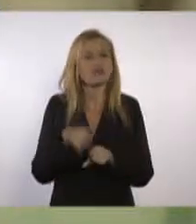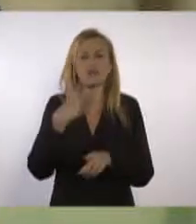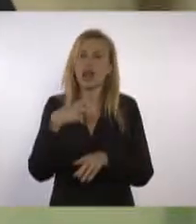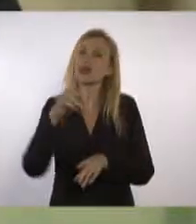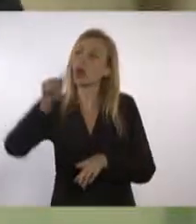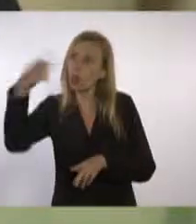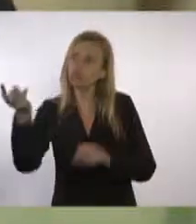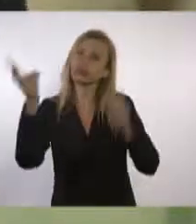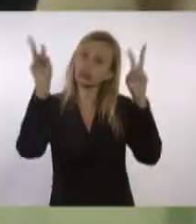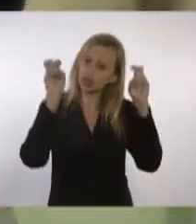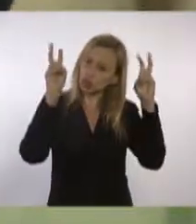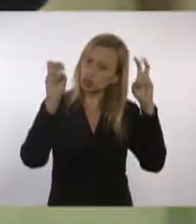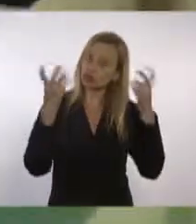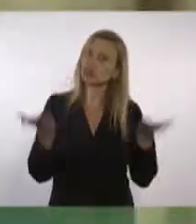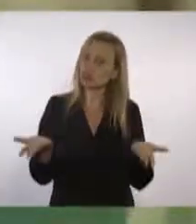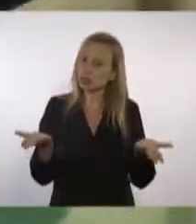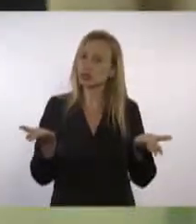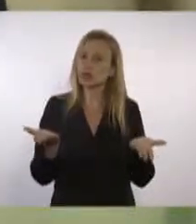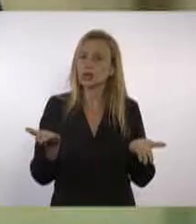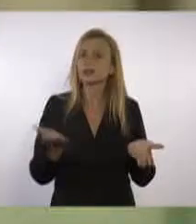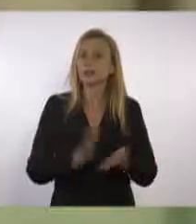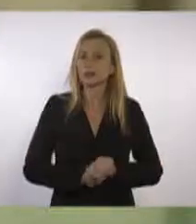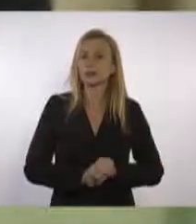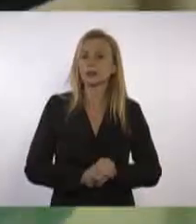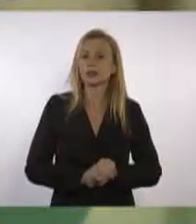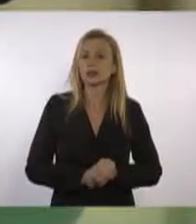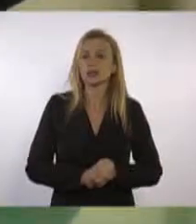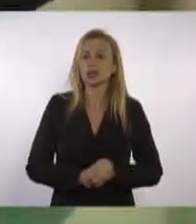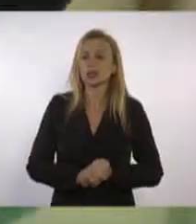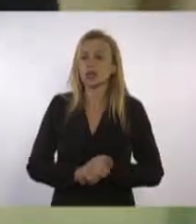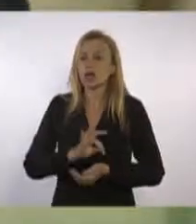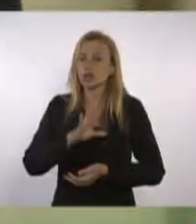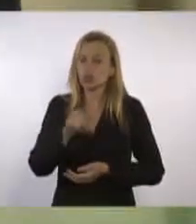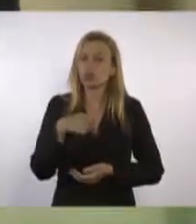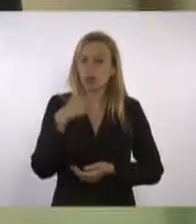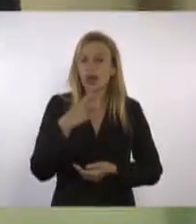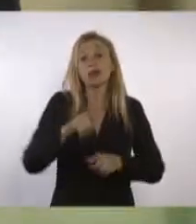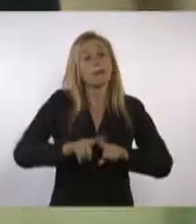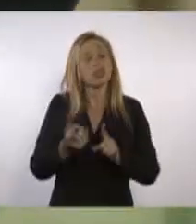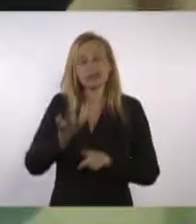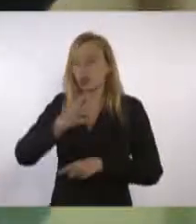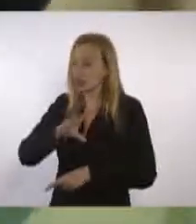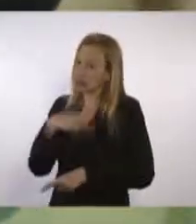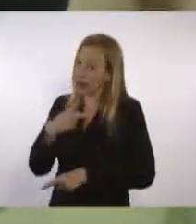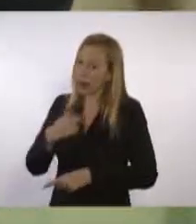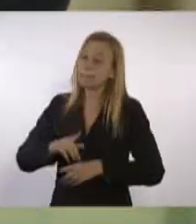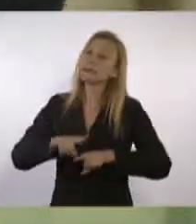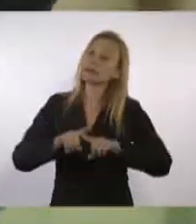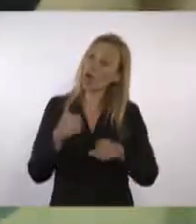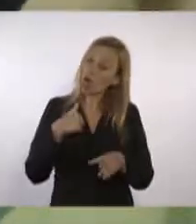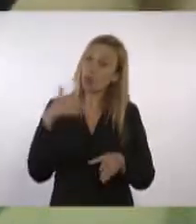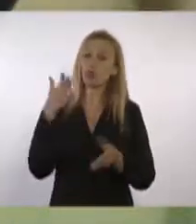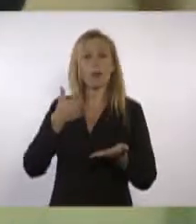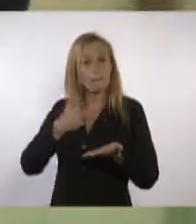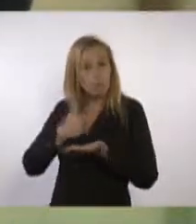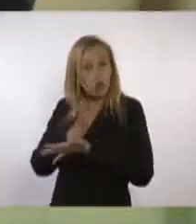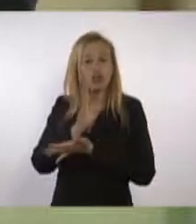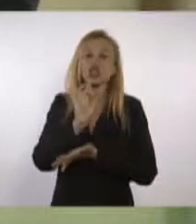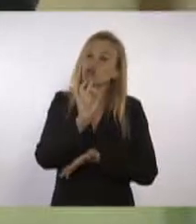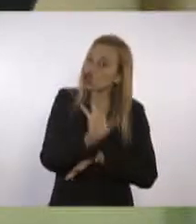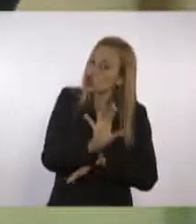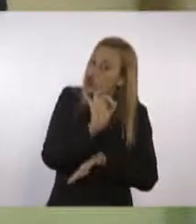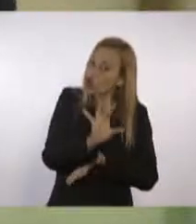questões relativas exatamente aos dossiês, mas não quis fazê-lo. Então, estou aprovando